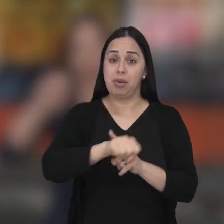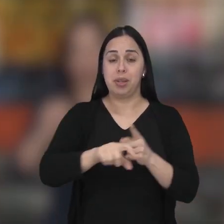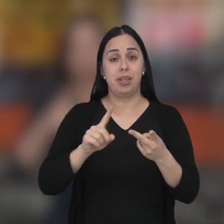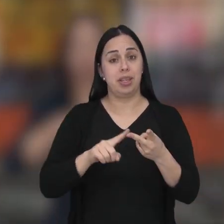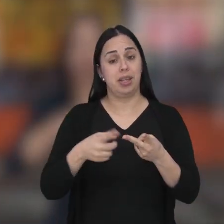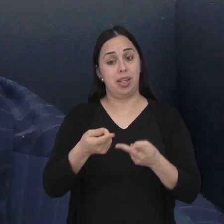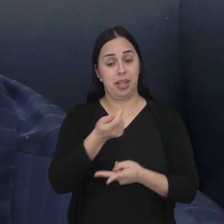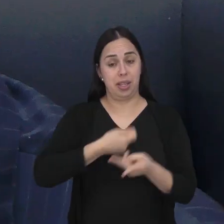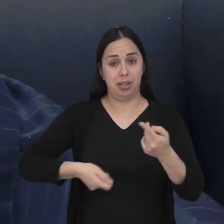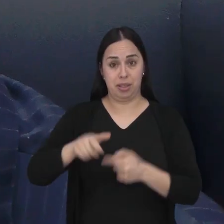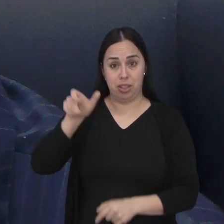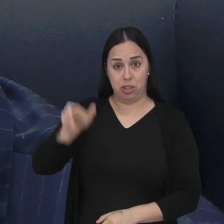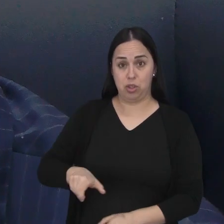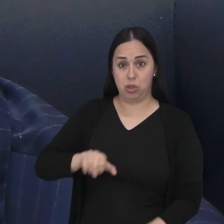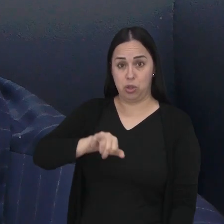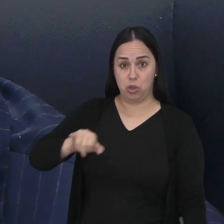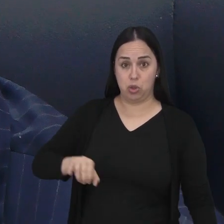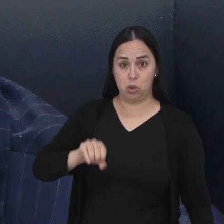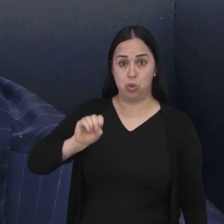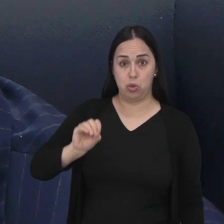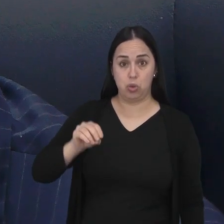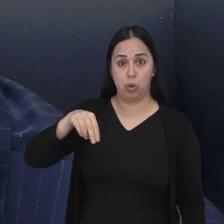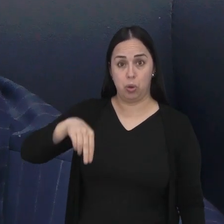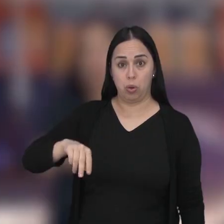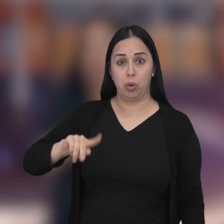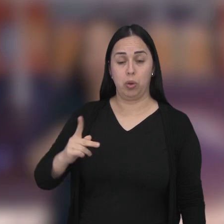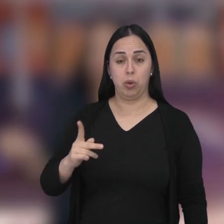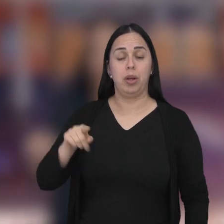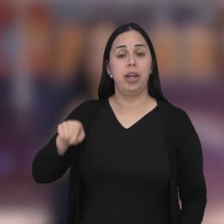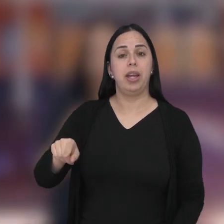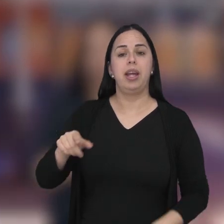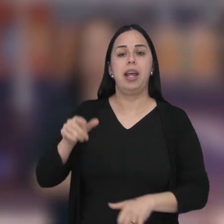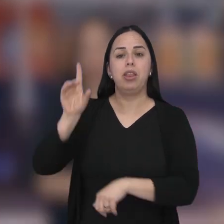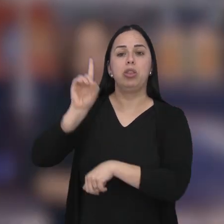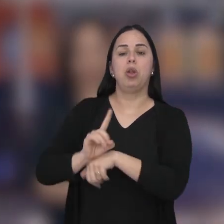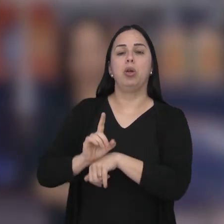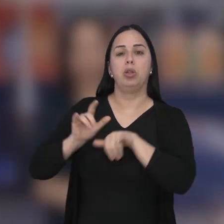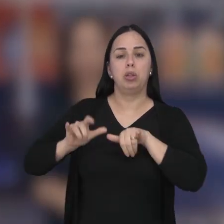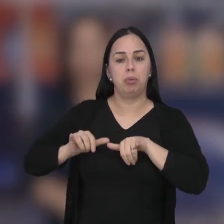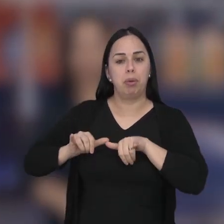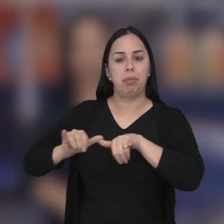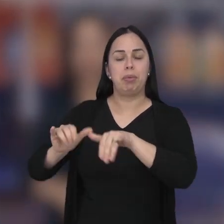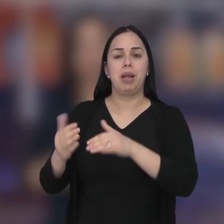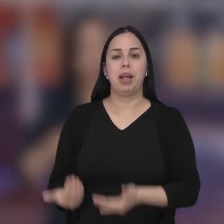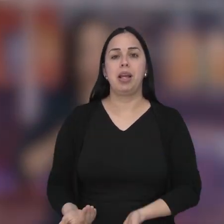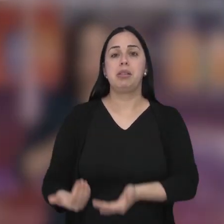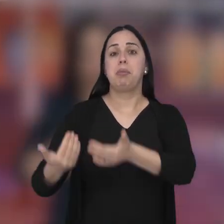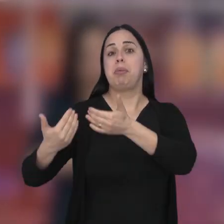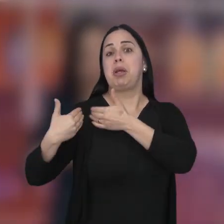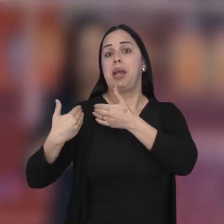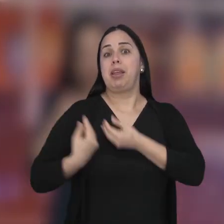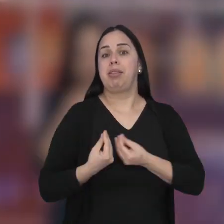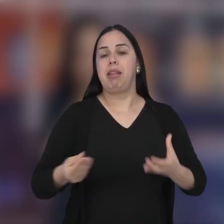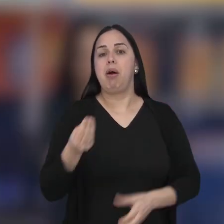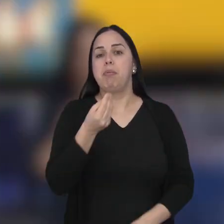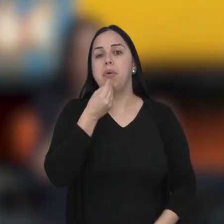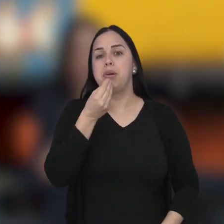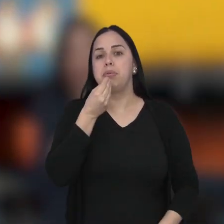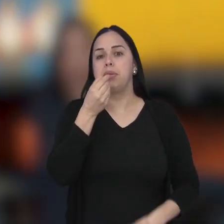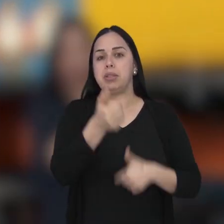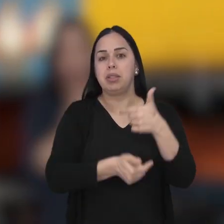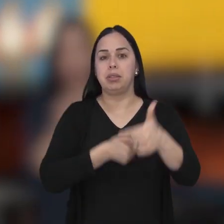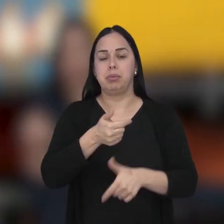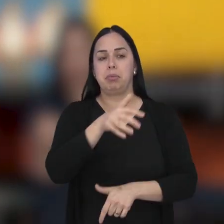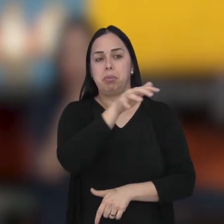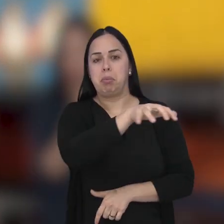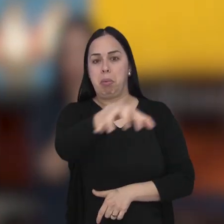e econômica. John Curry é proprietário de uma rede de supermercados responsável pela geração de empregos